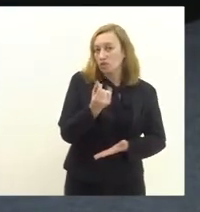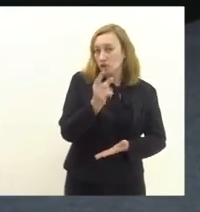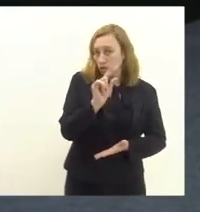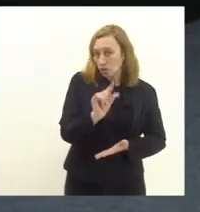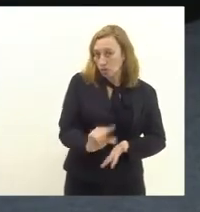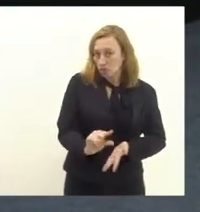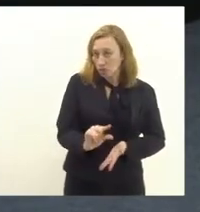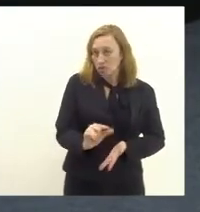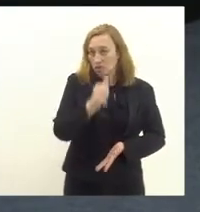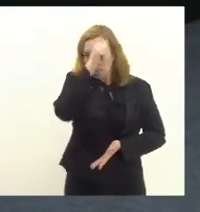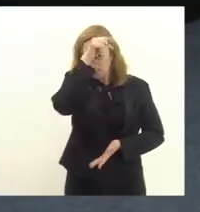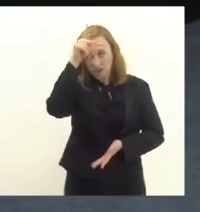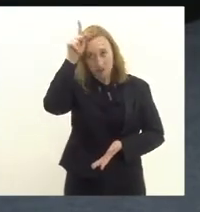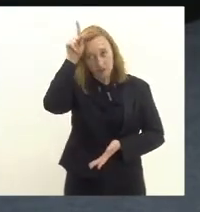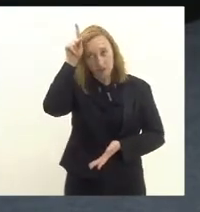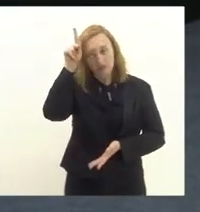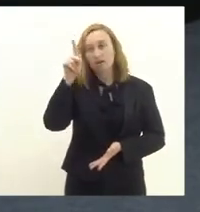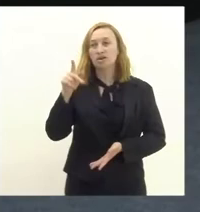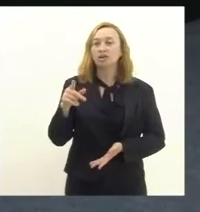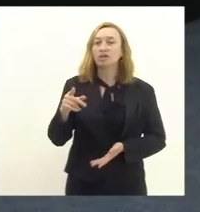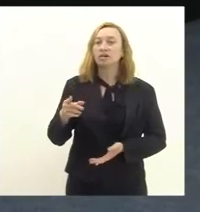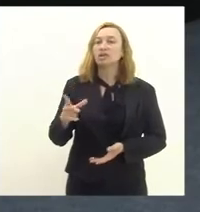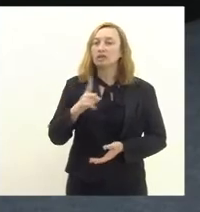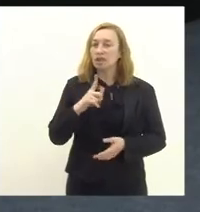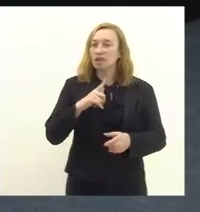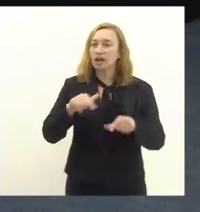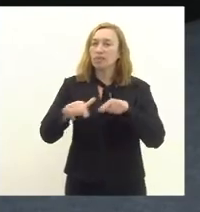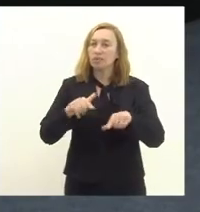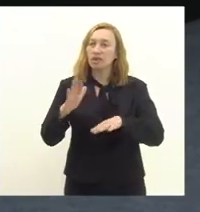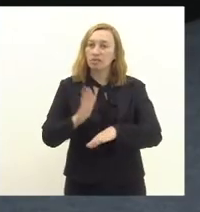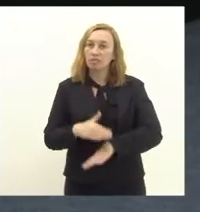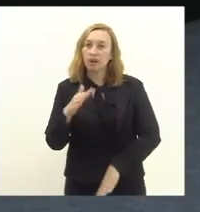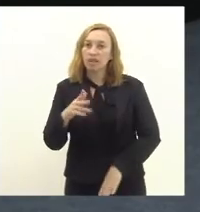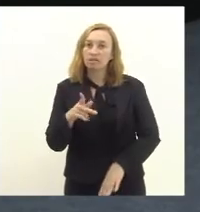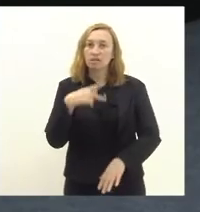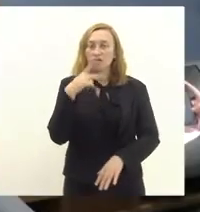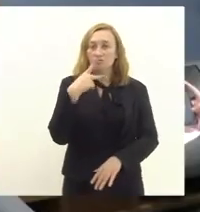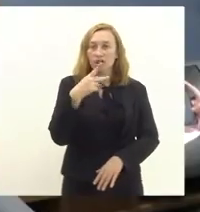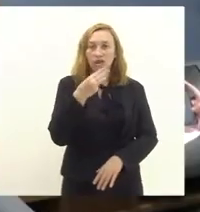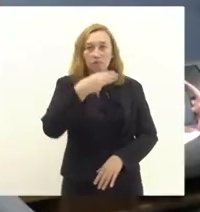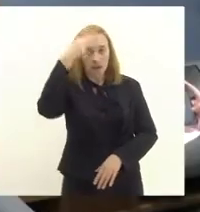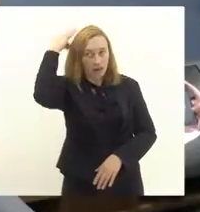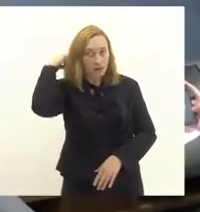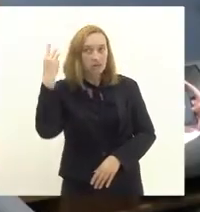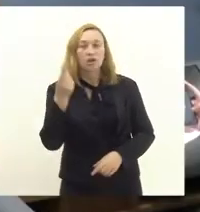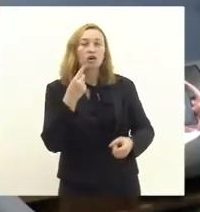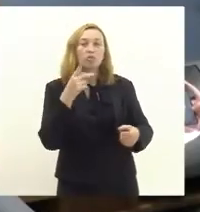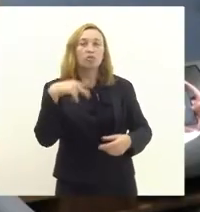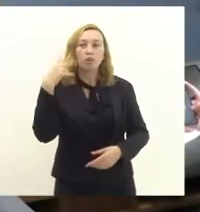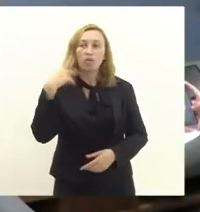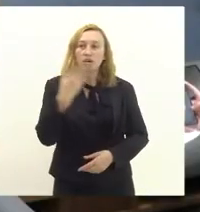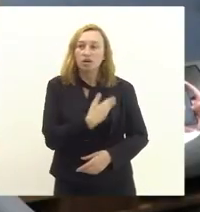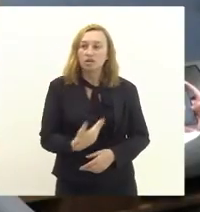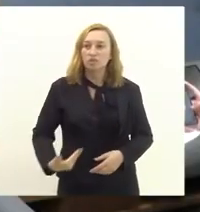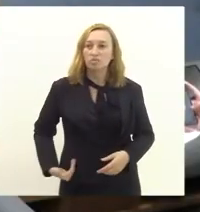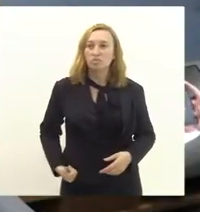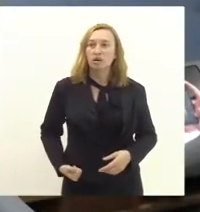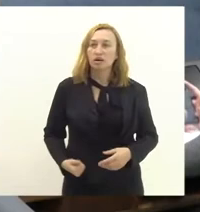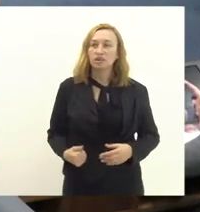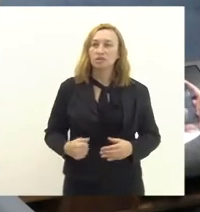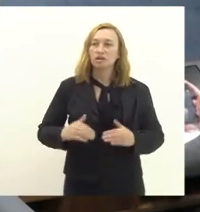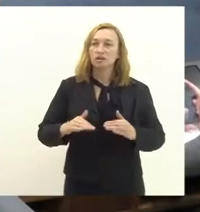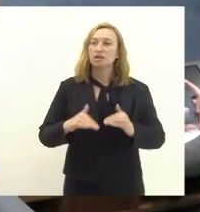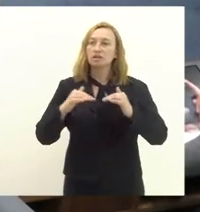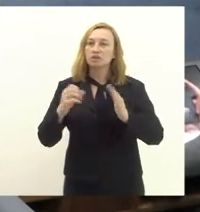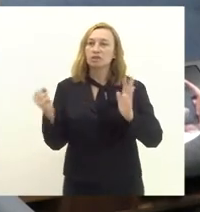a prefeitura, garantindo geração de emprego. É aquilo que eu costumo falar, Márcio. Política pública de alto